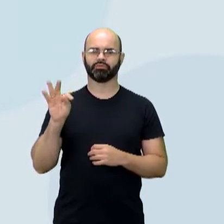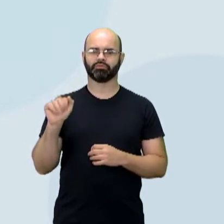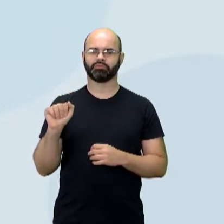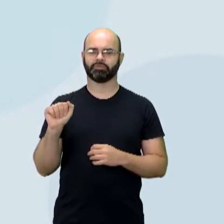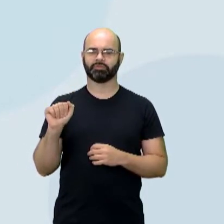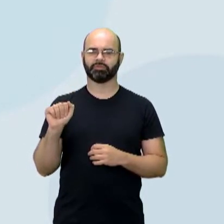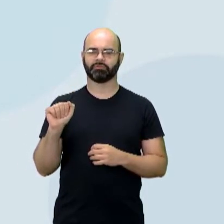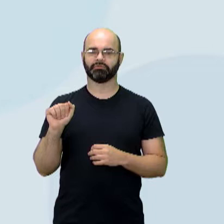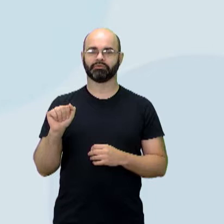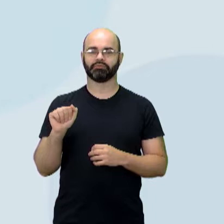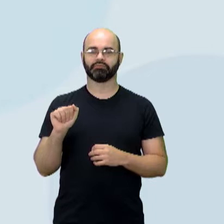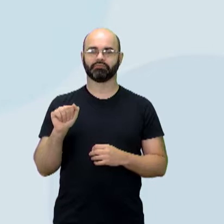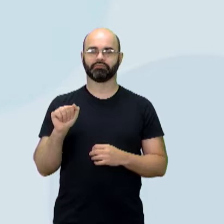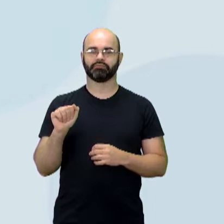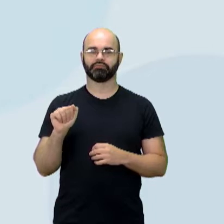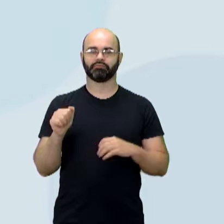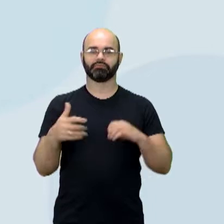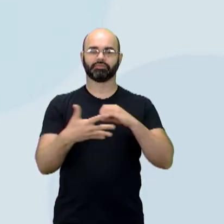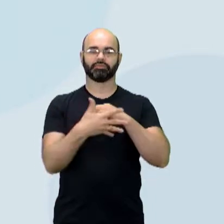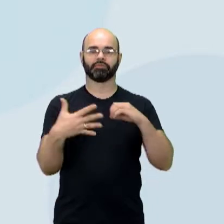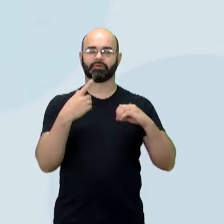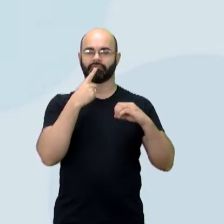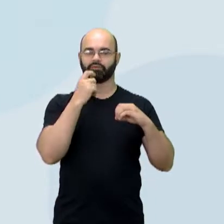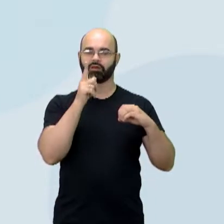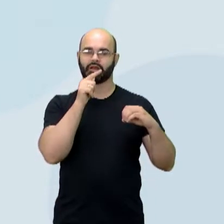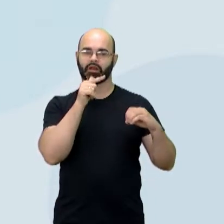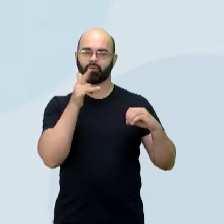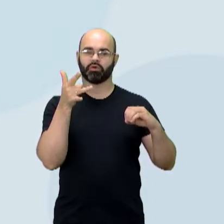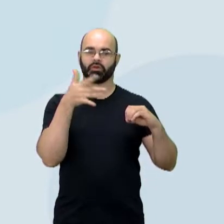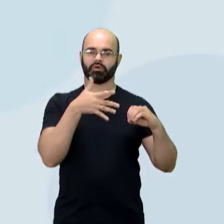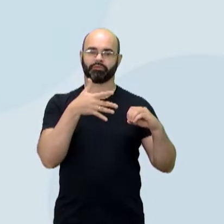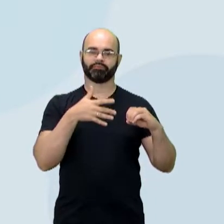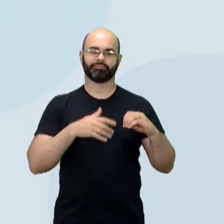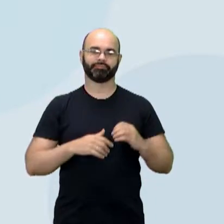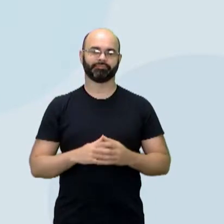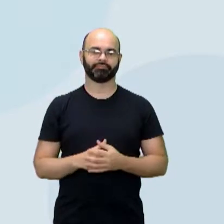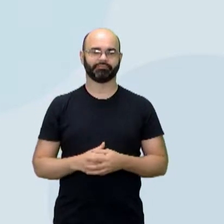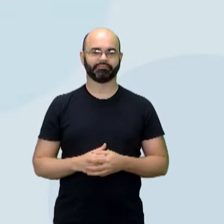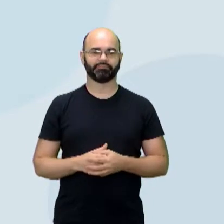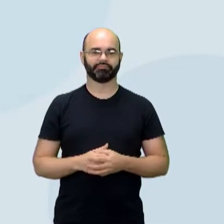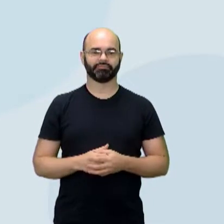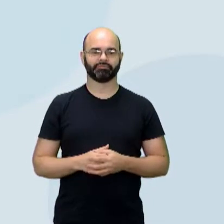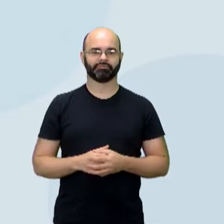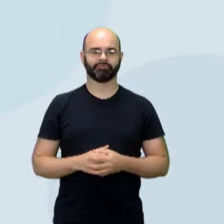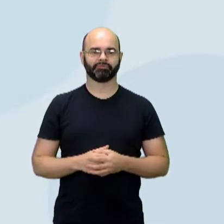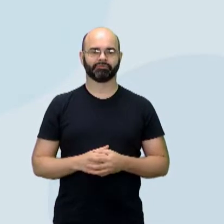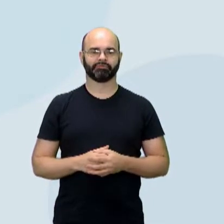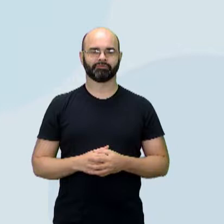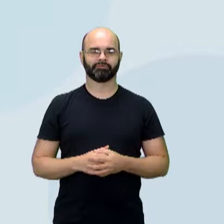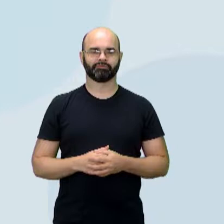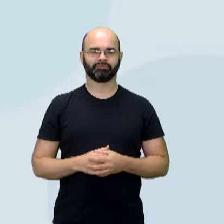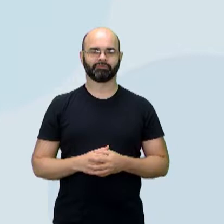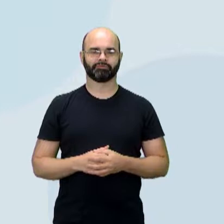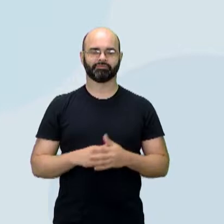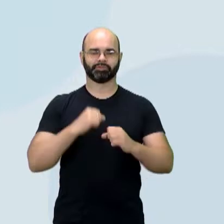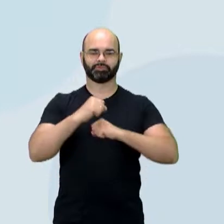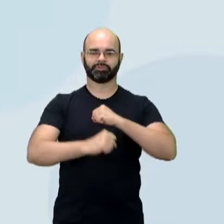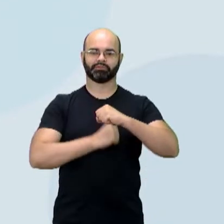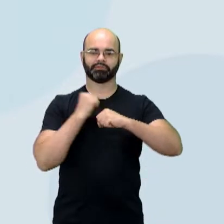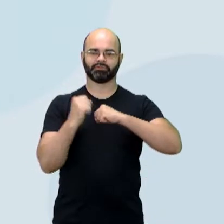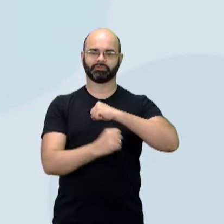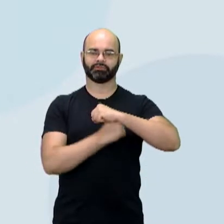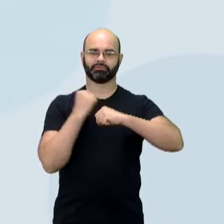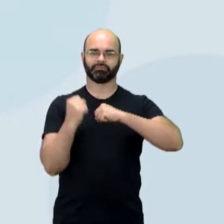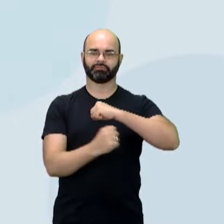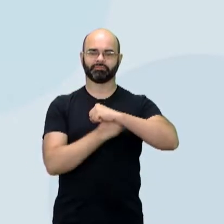robusta da presença de água líquida no planeta, certo? Em um planeta, né? Do sistema solar.